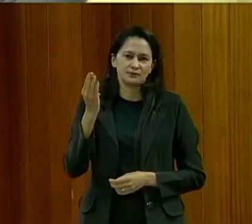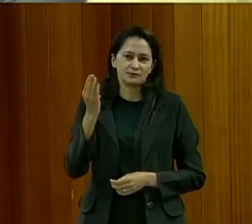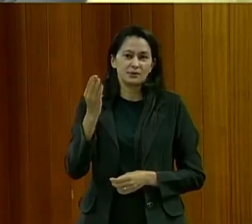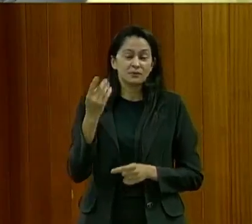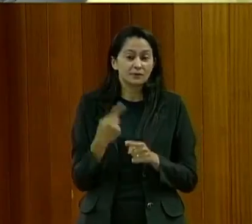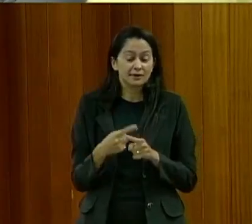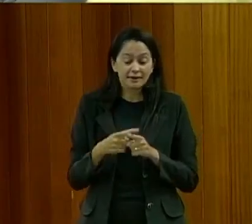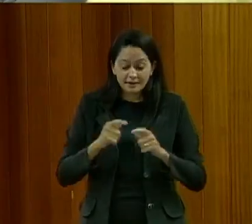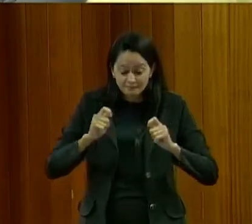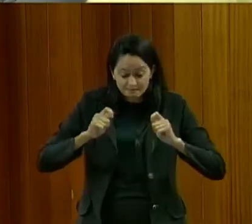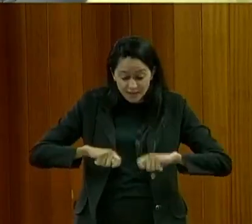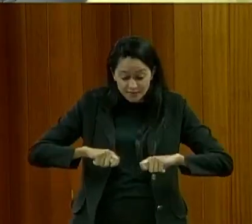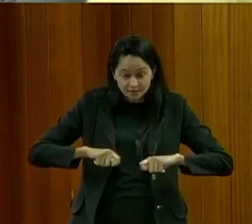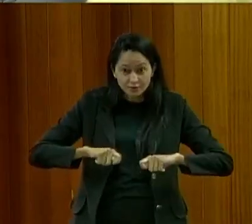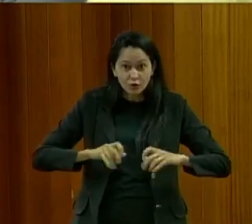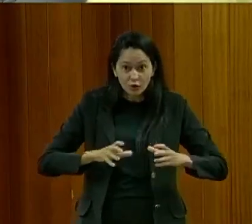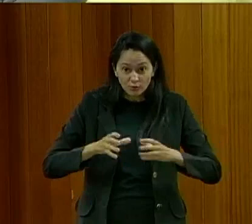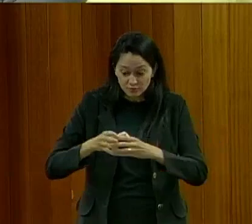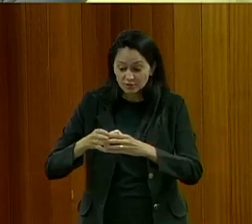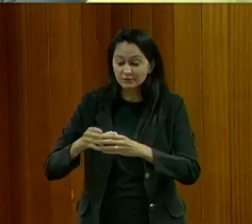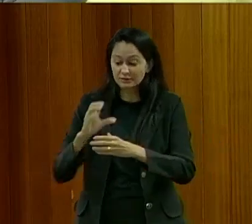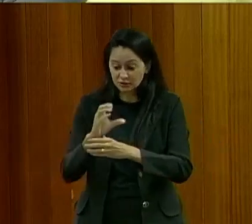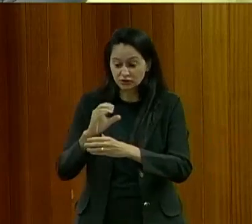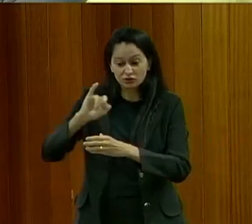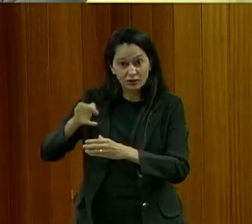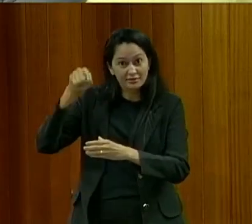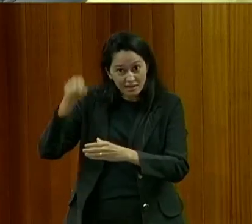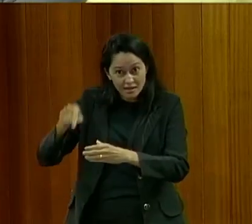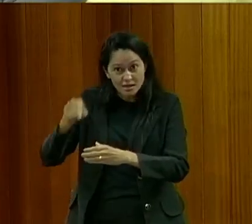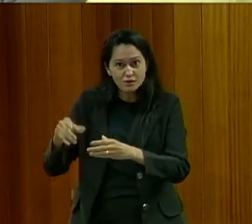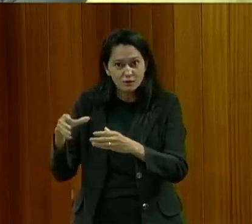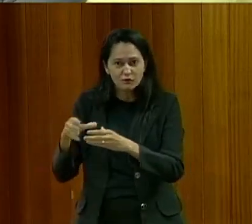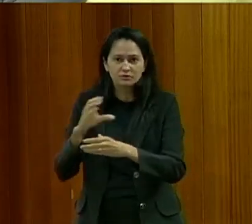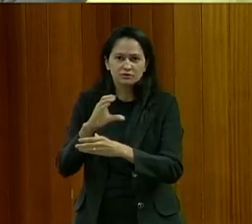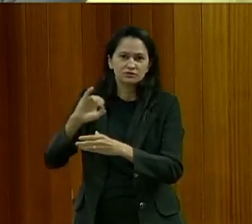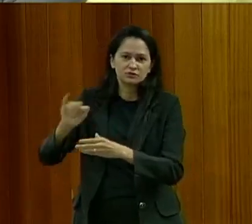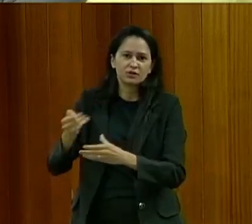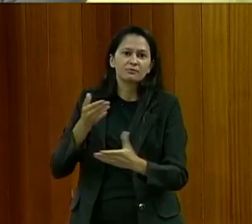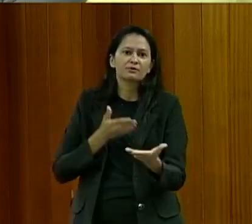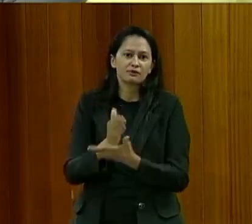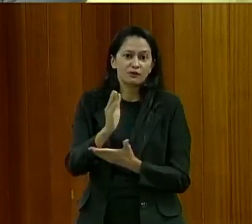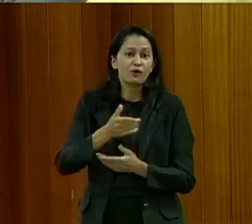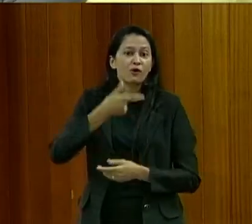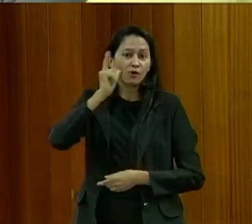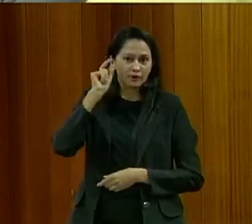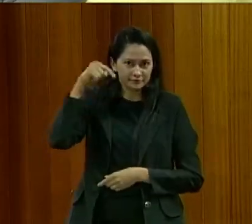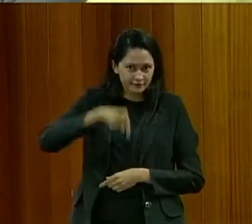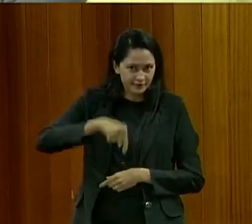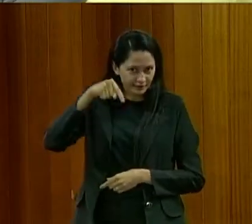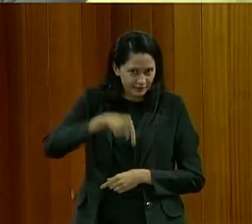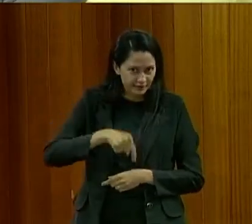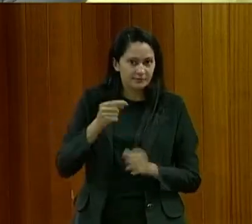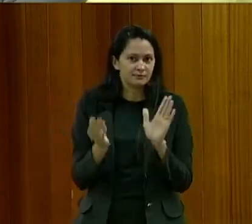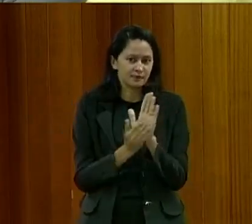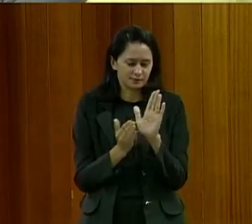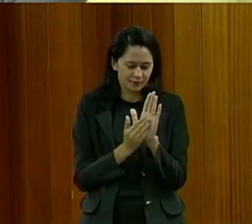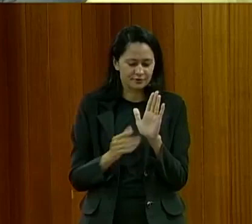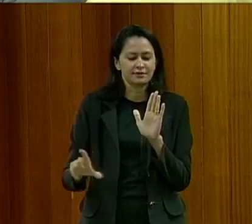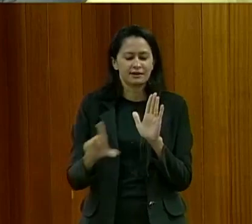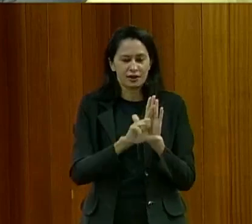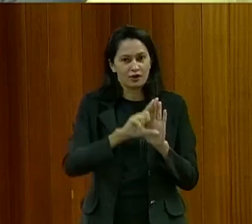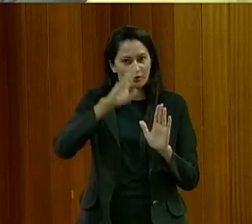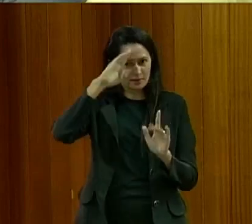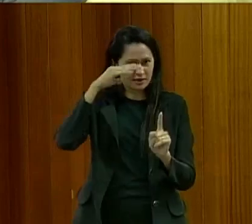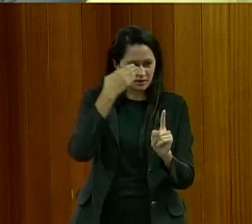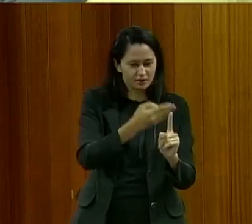a capacidade, a comissão de justiça, aprovaram ontem aqui um projeto homenageando